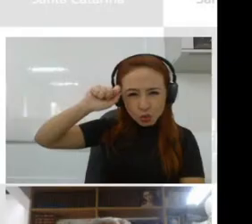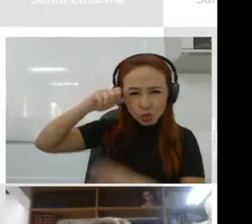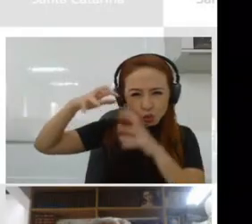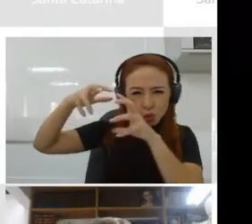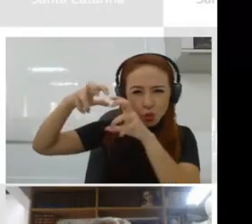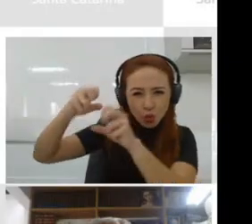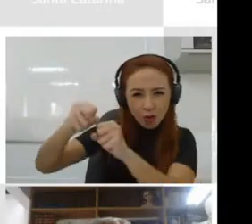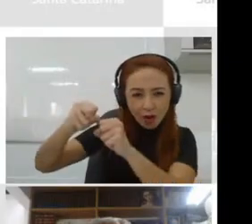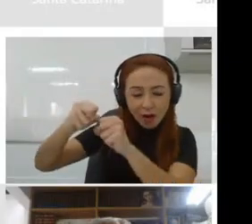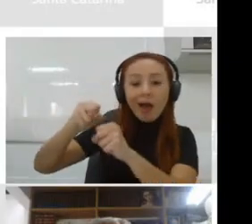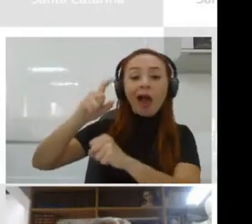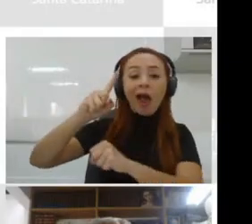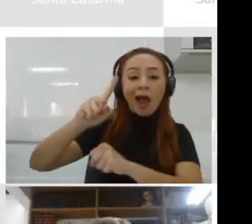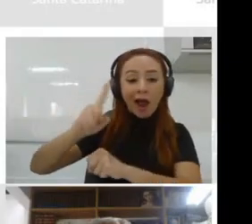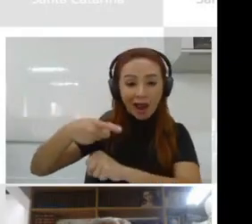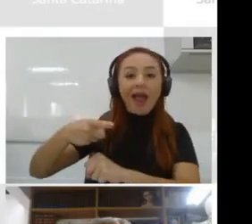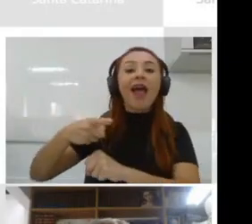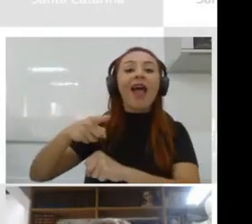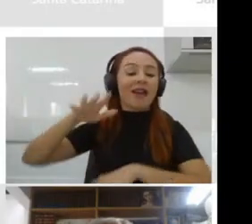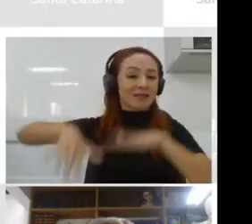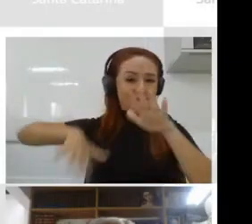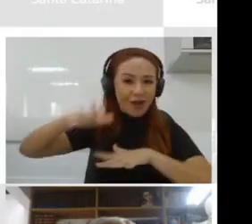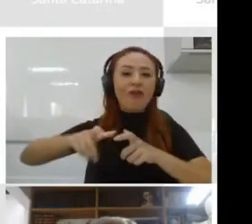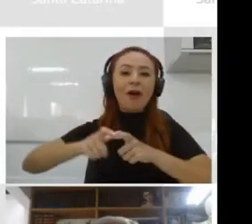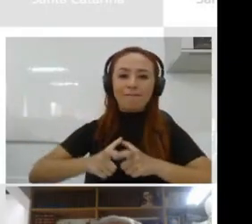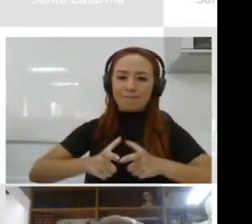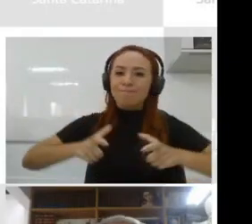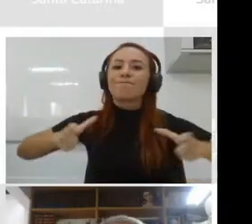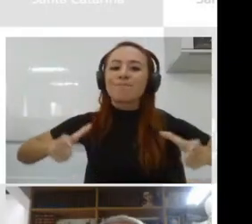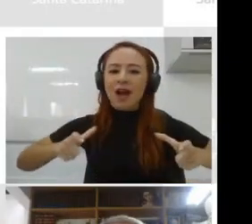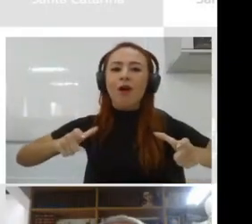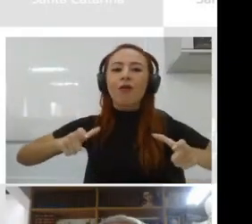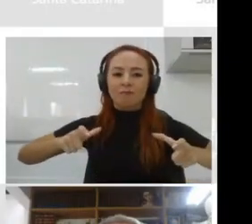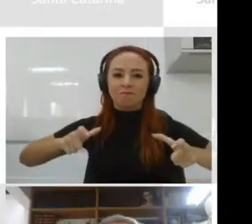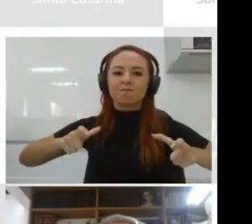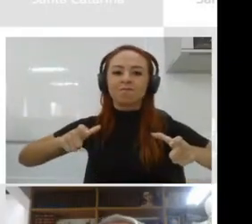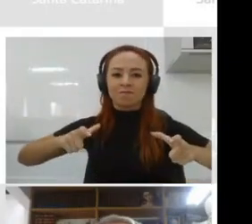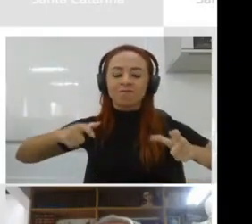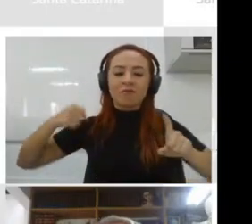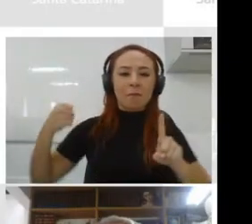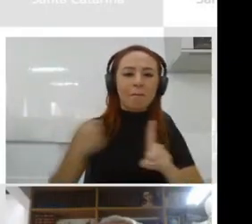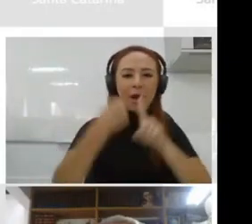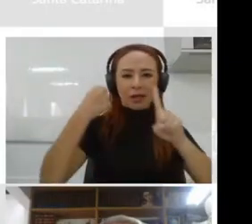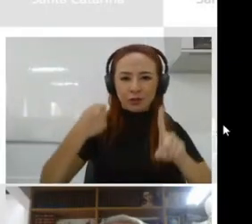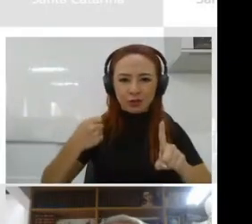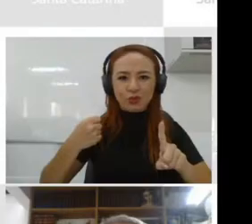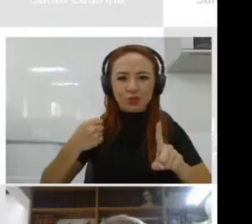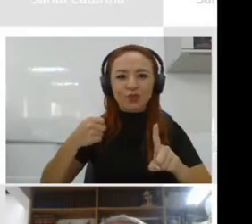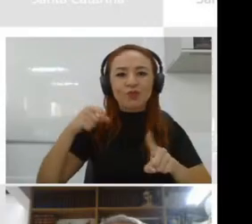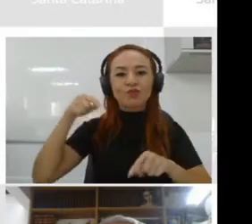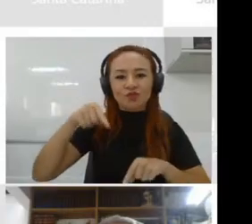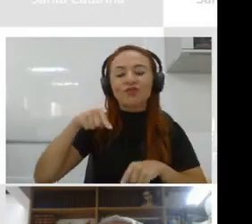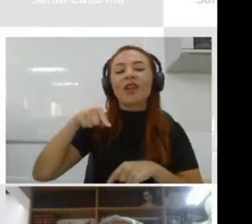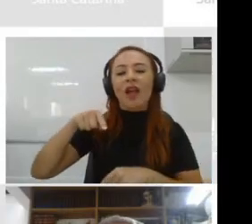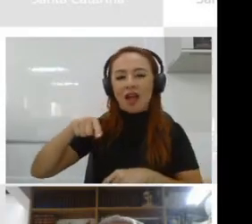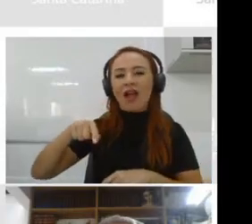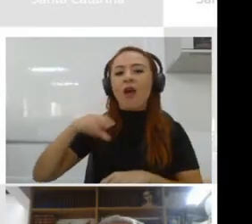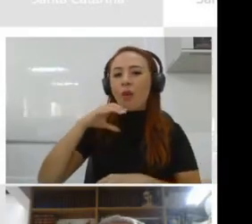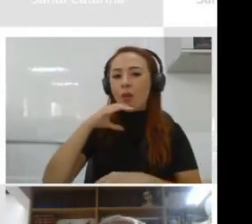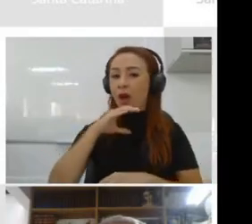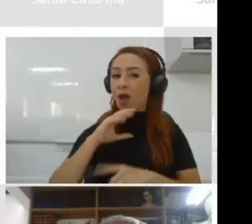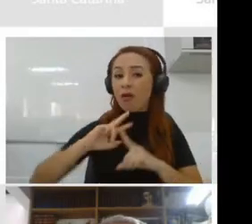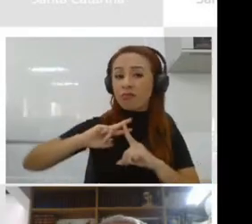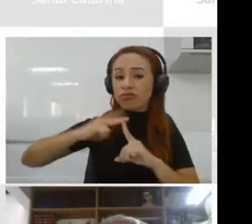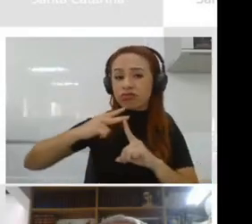com maior probabilidade, né, de acontecer isso, ou seja, com maior intensidade dessa exposição. E aí vocês percebem que